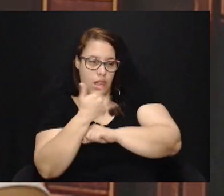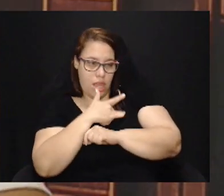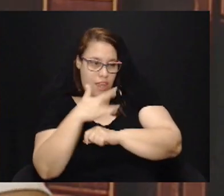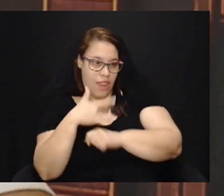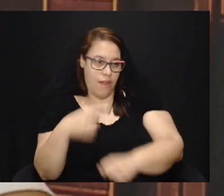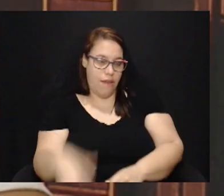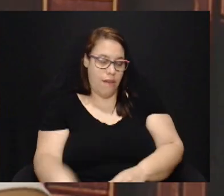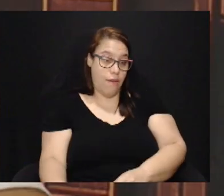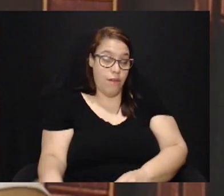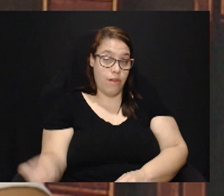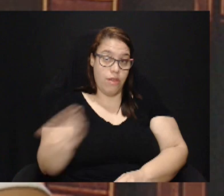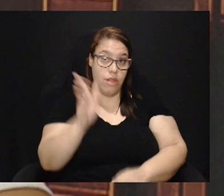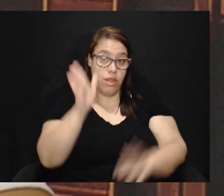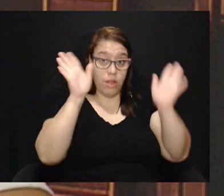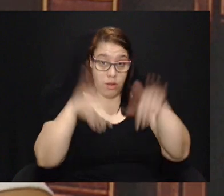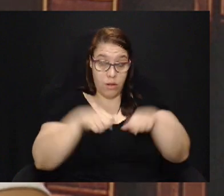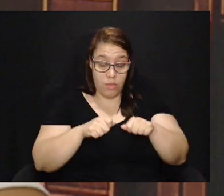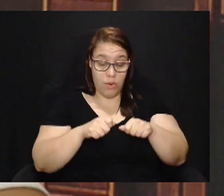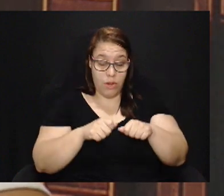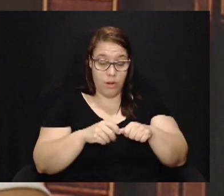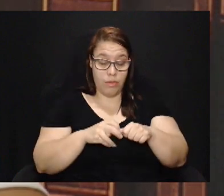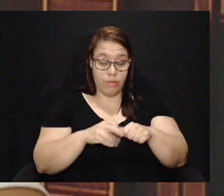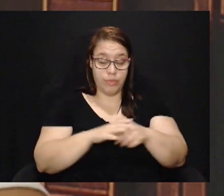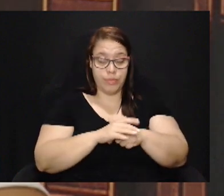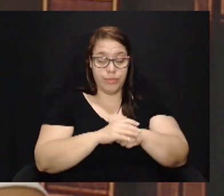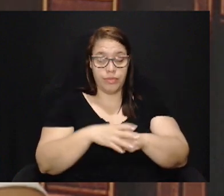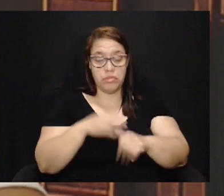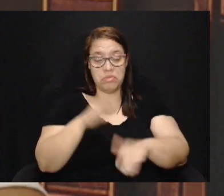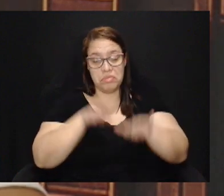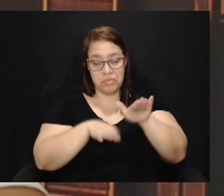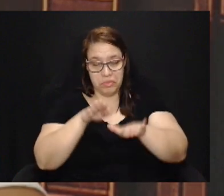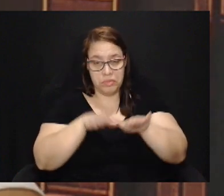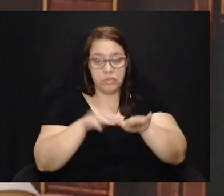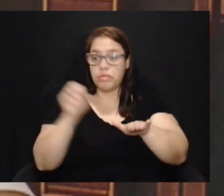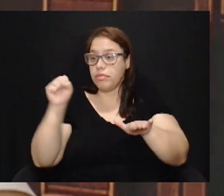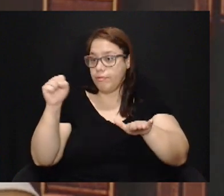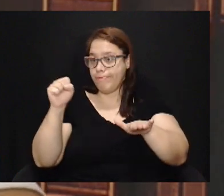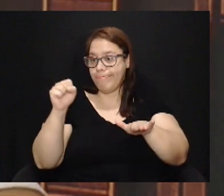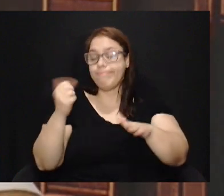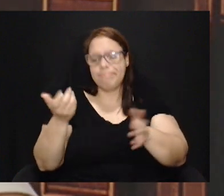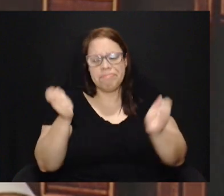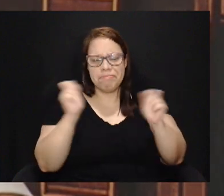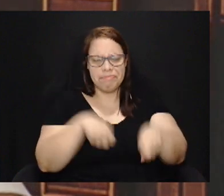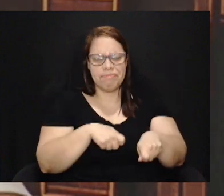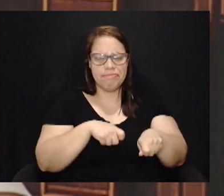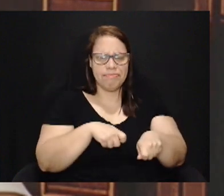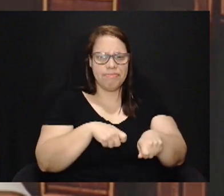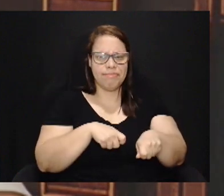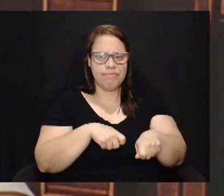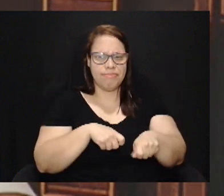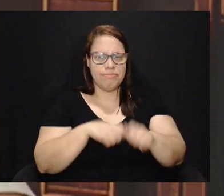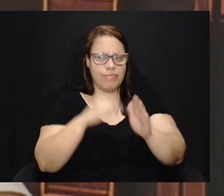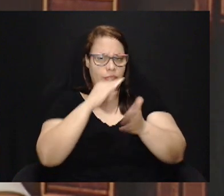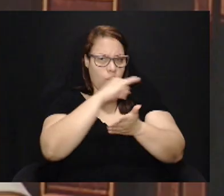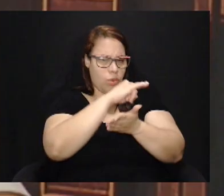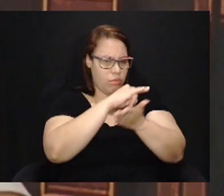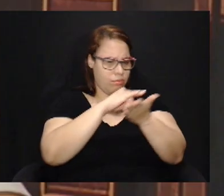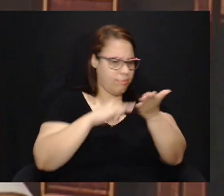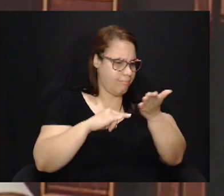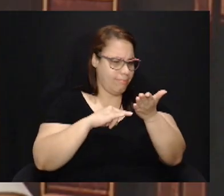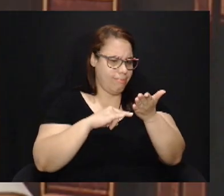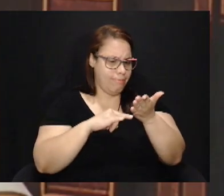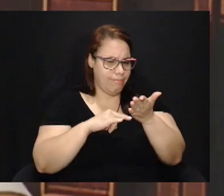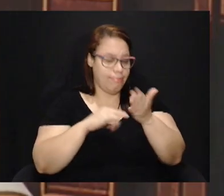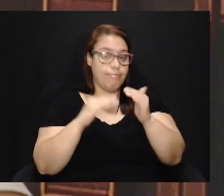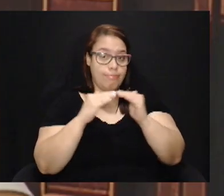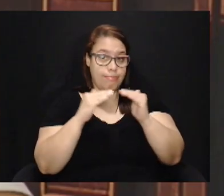possível comer de forma ponderada, sim, é possível. Eu coloco aqui uma lista de alguns alimentos que você vai concordar comigo que